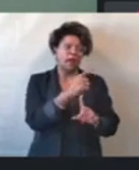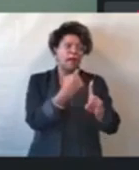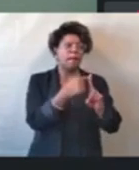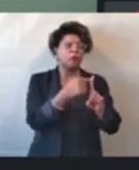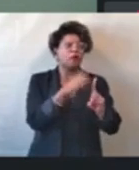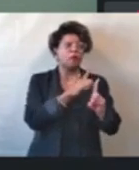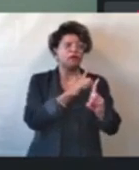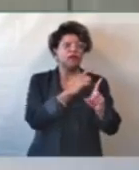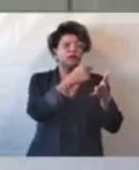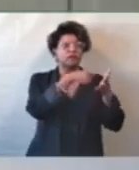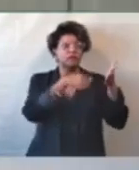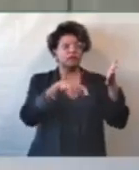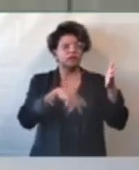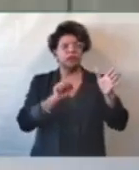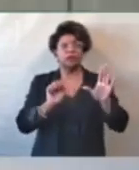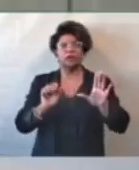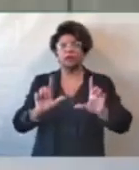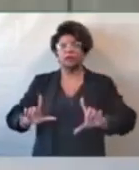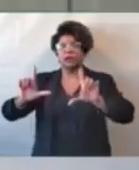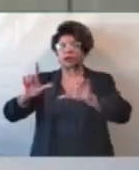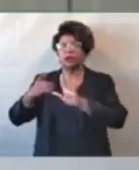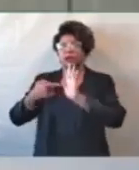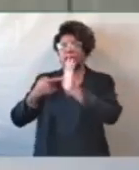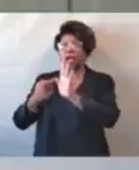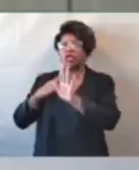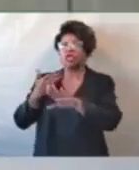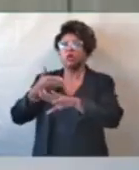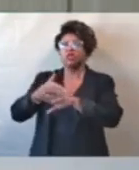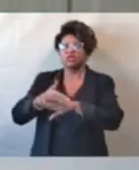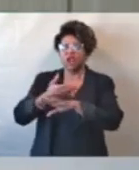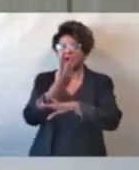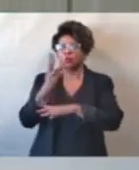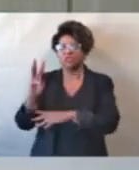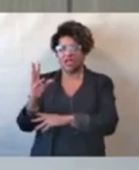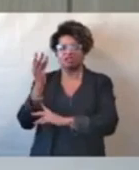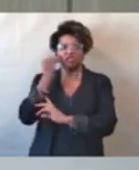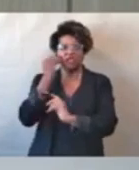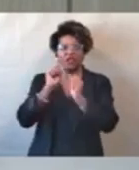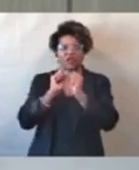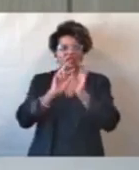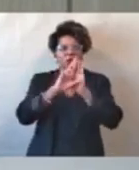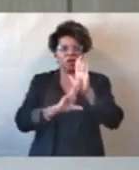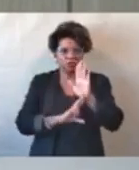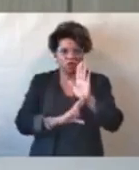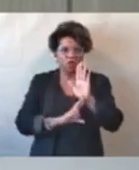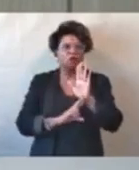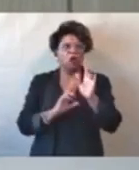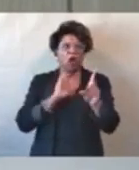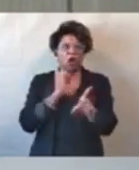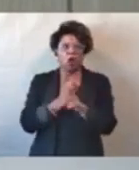apresentação e eu entrar no site agora e tentar remontar um relatório do último quadrimestre, não é tão trivial assim, a gente fica às